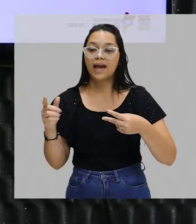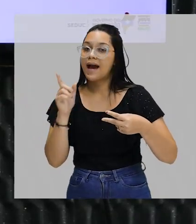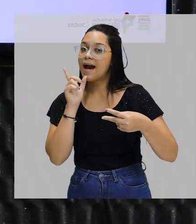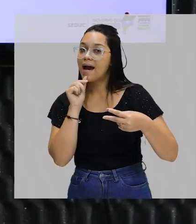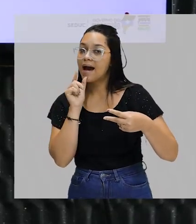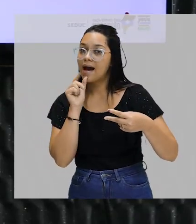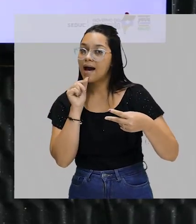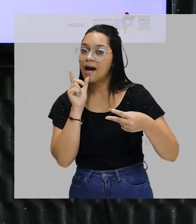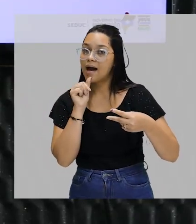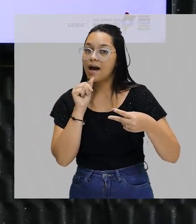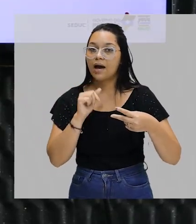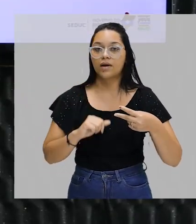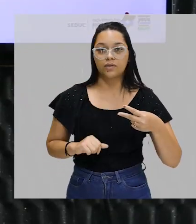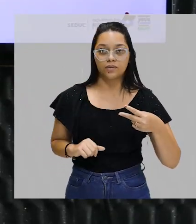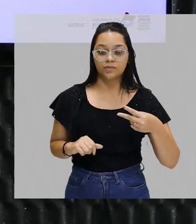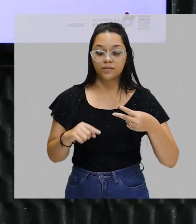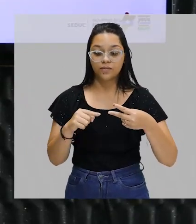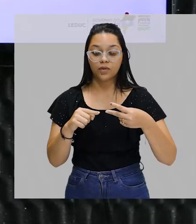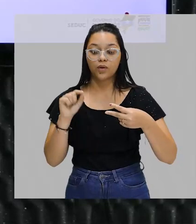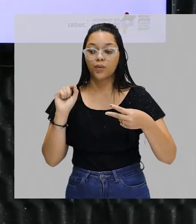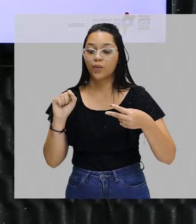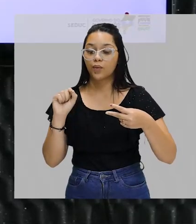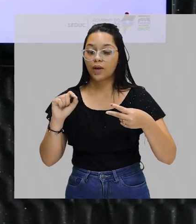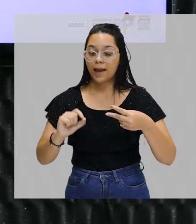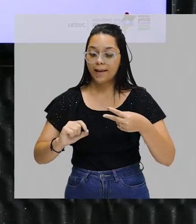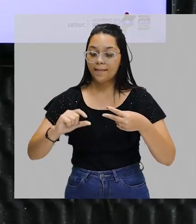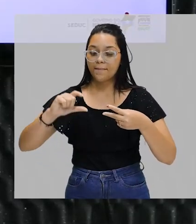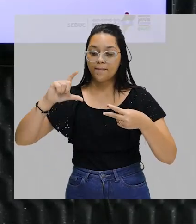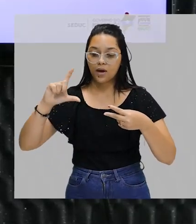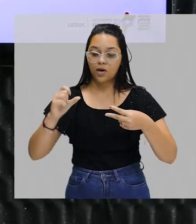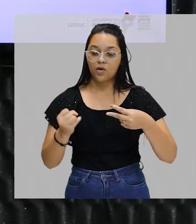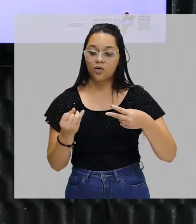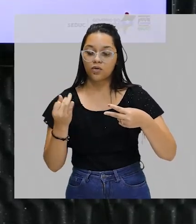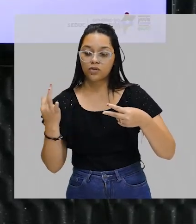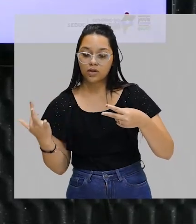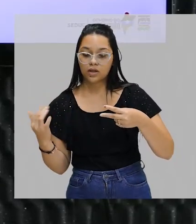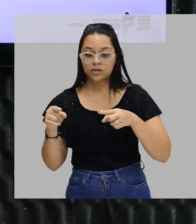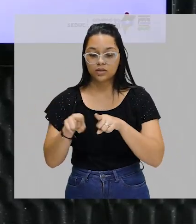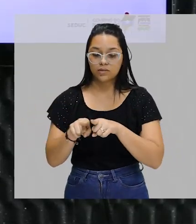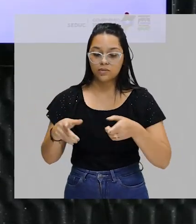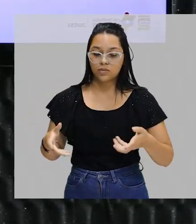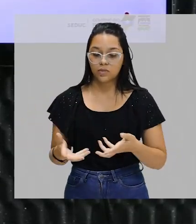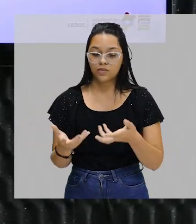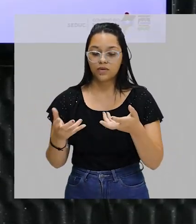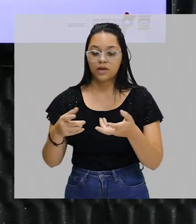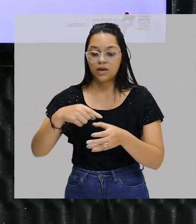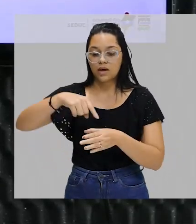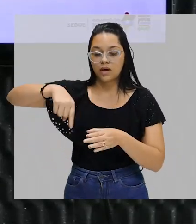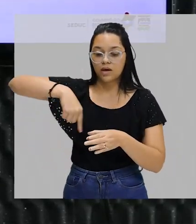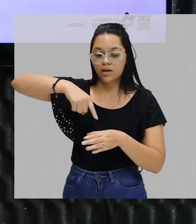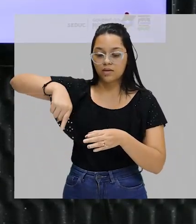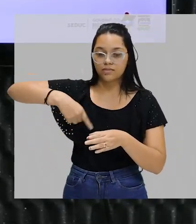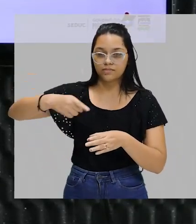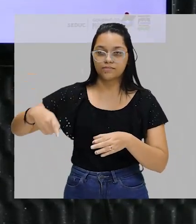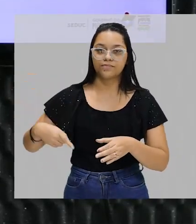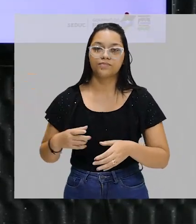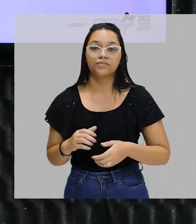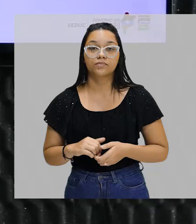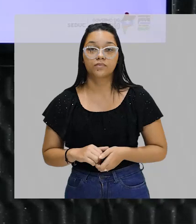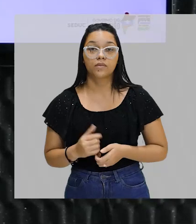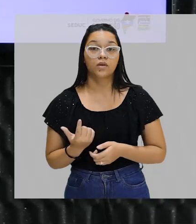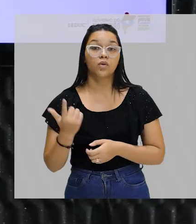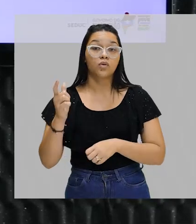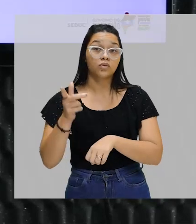água. O solvente ele vai estar em maior quantidade e vai promover a dissolução. Também em